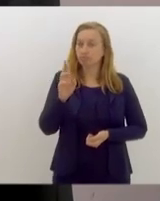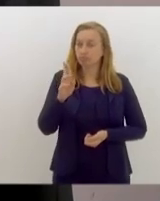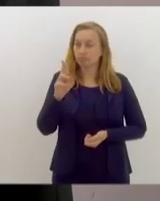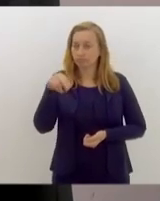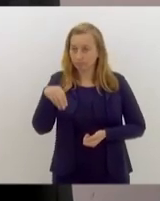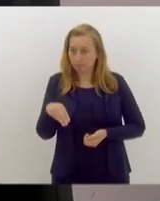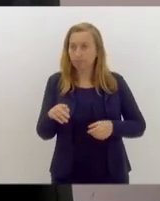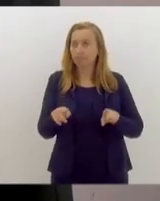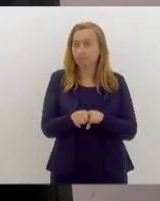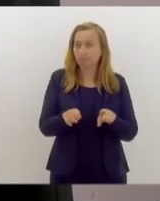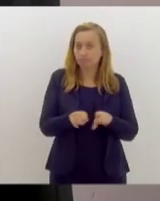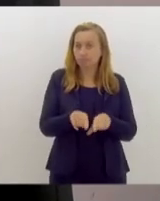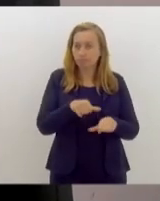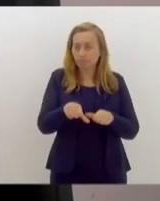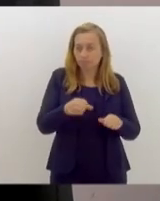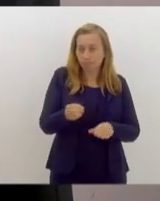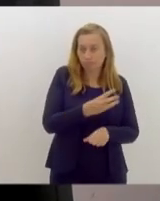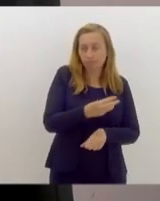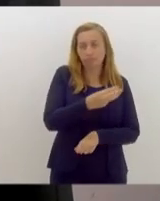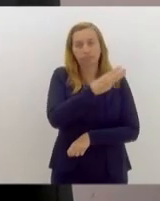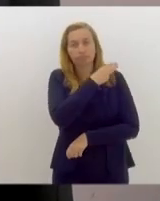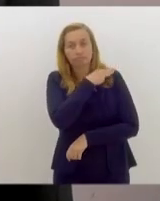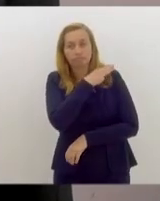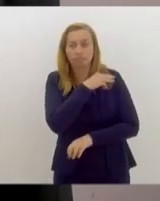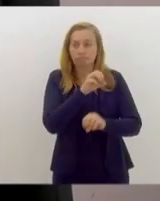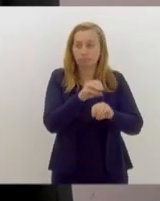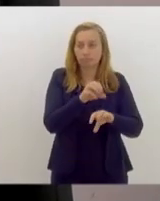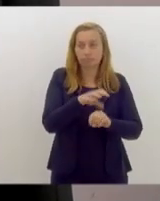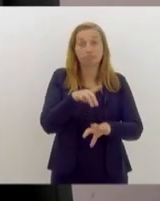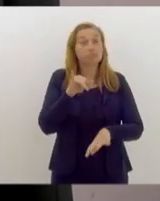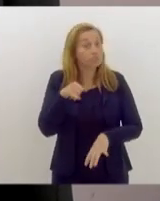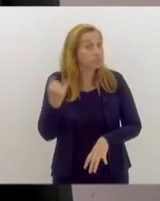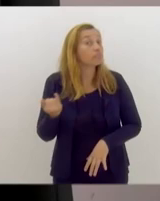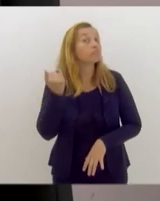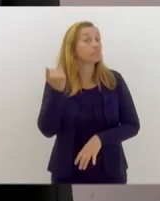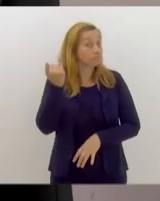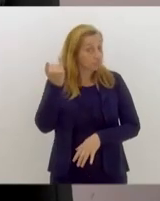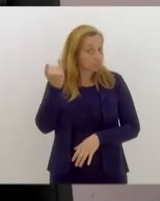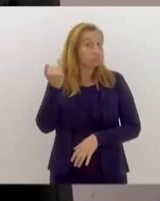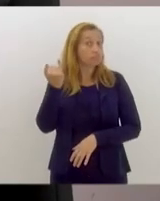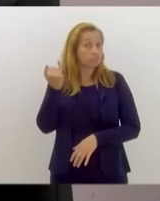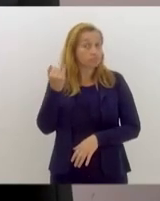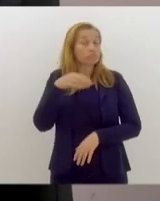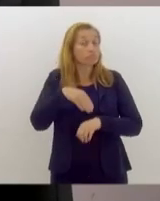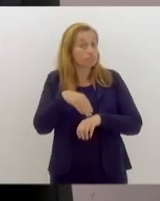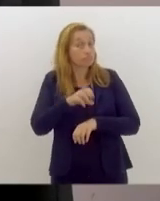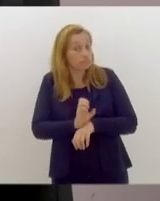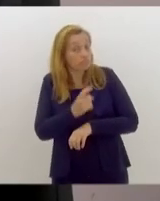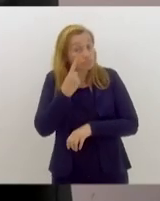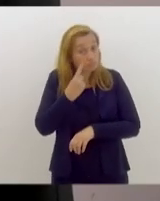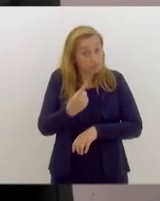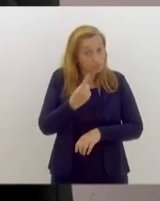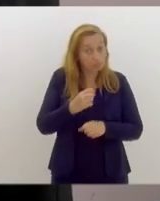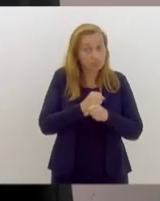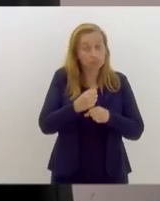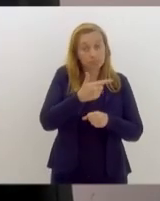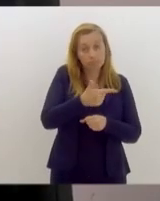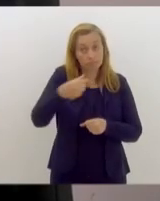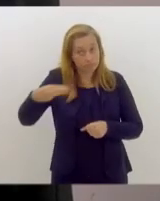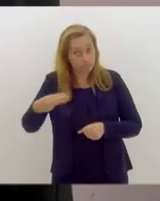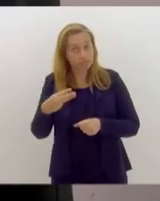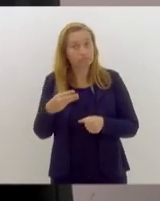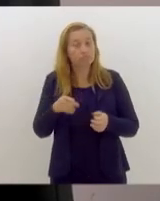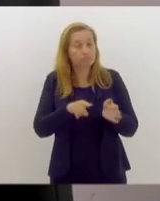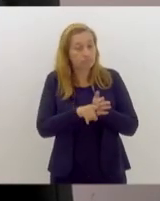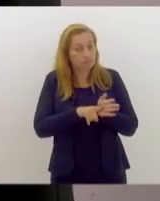da reforma do ensino médio, que, a meu ver, um dossiê importantíssimo para o MEC rever a partir de 2023, tem que fazer uma revisão disso, não